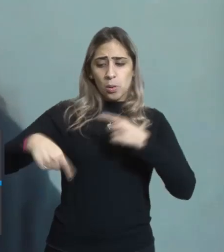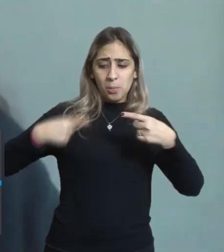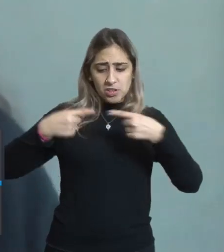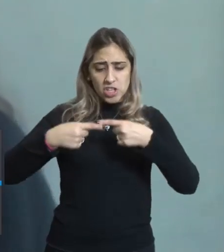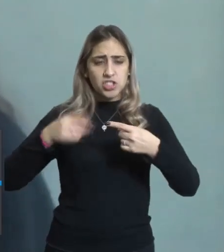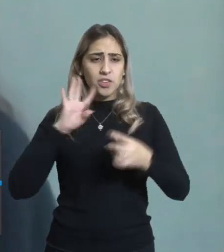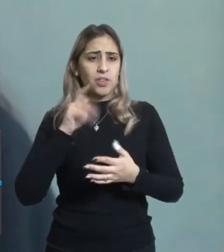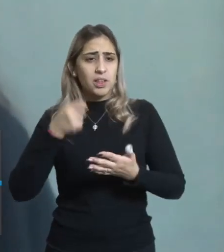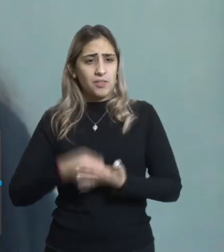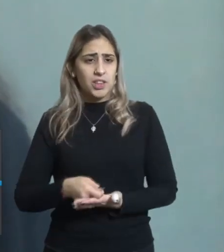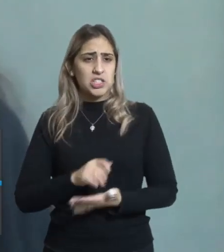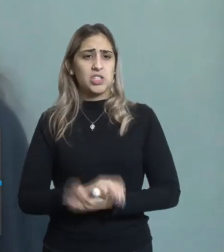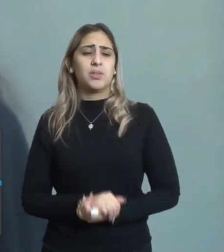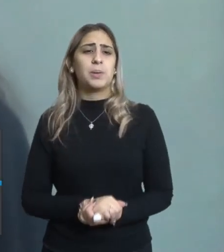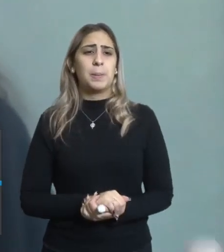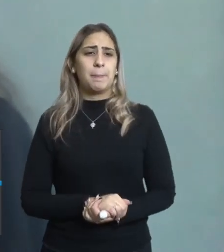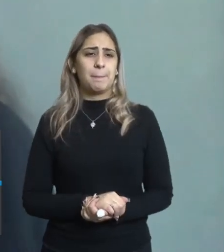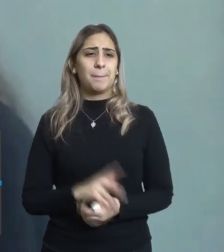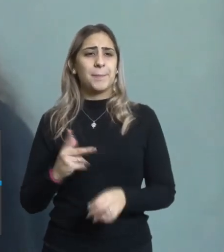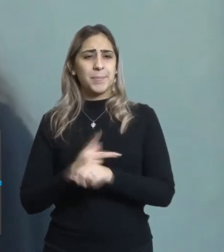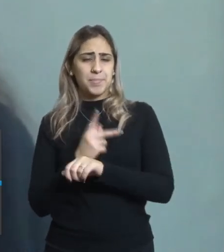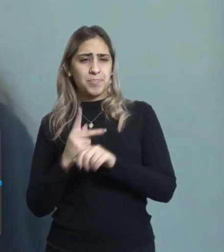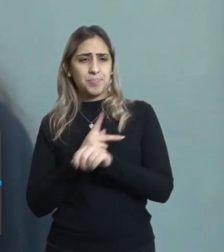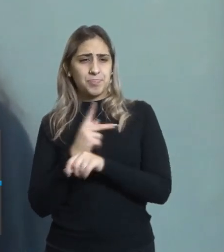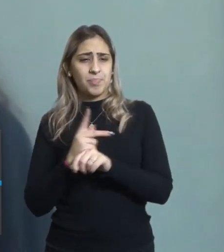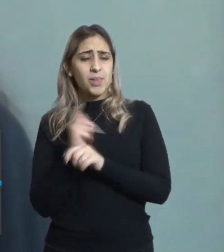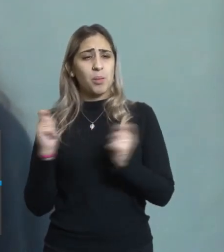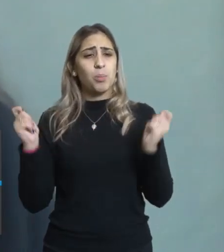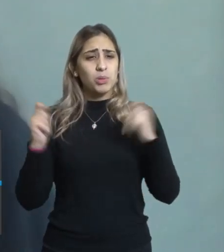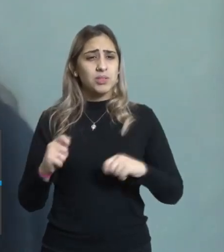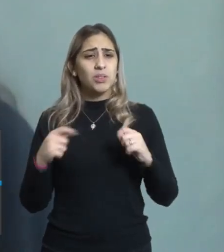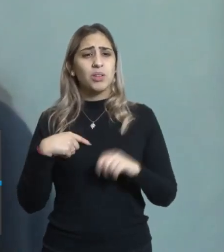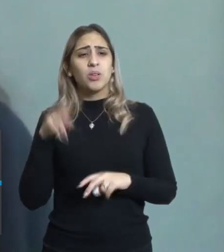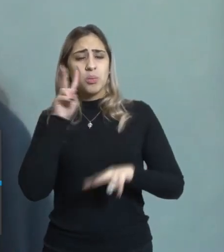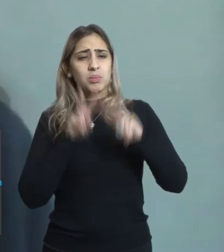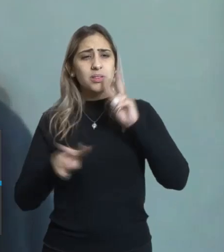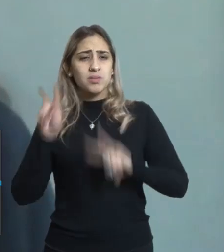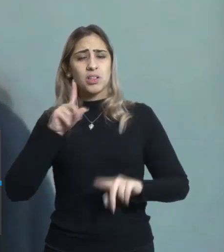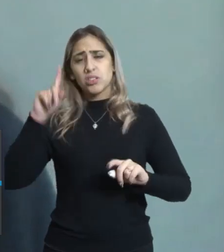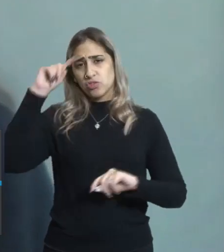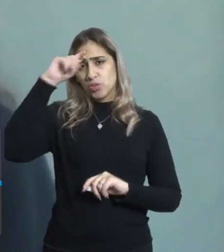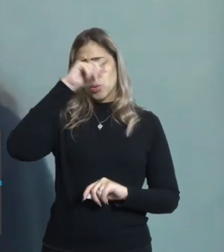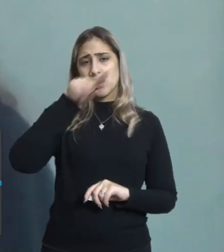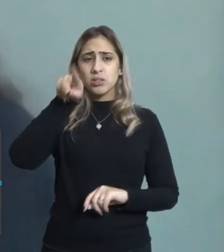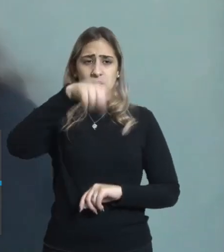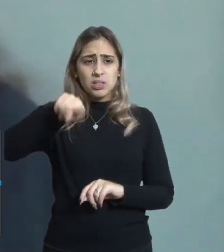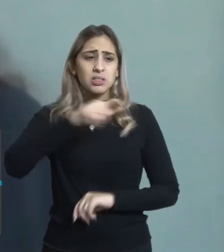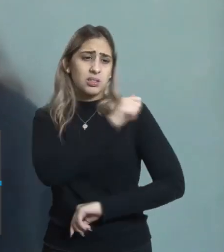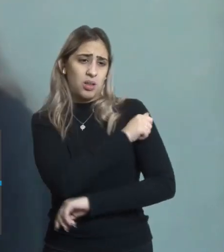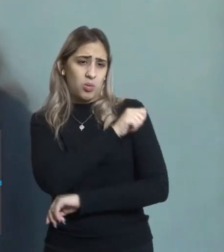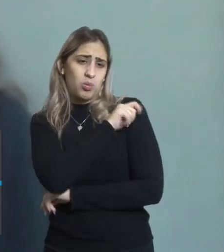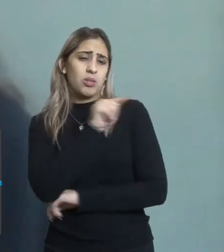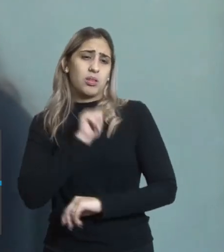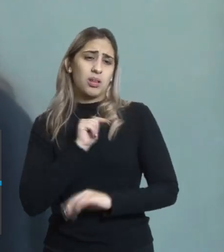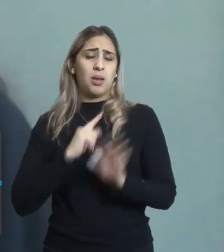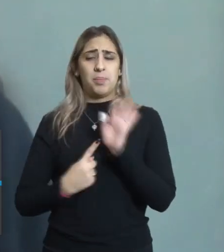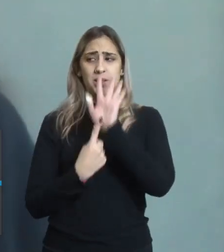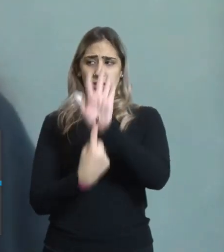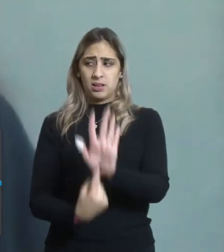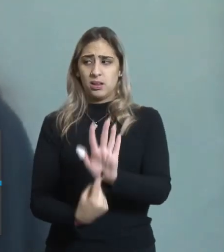descritiva, e procurar, na medida do possível, observar as dificuldades que esse estudante venha a